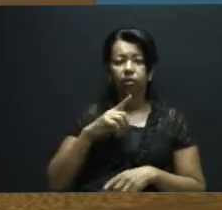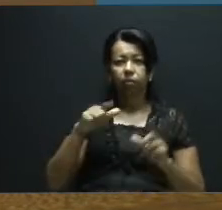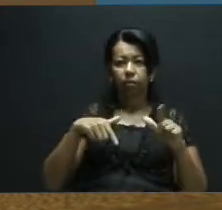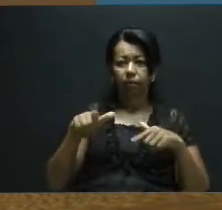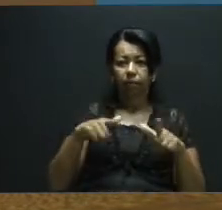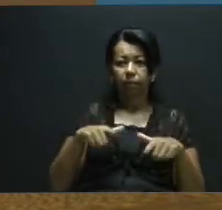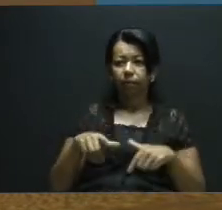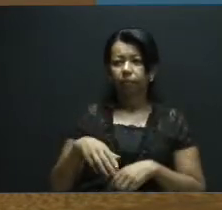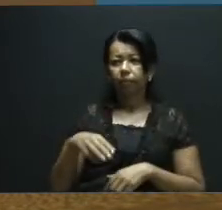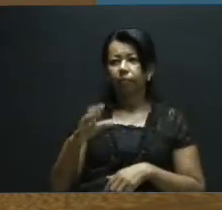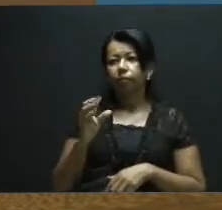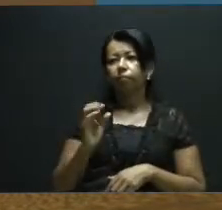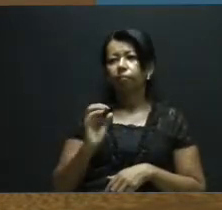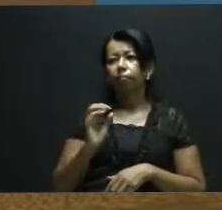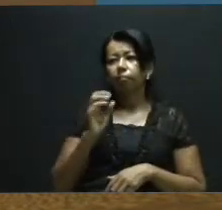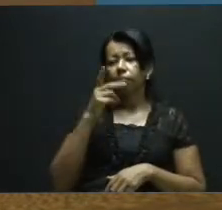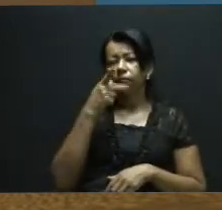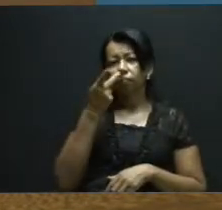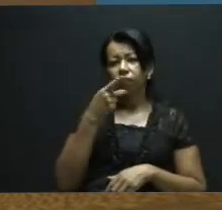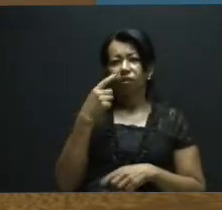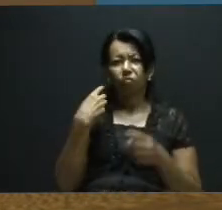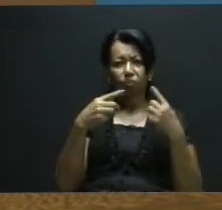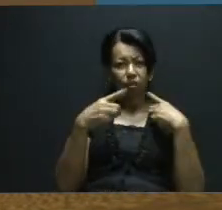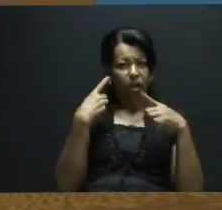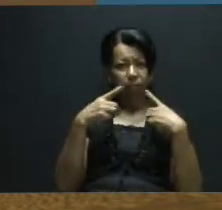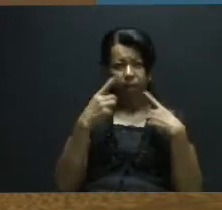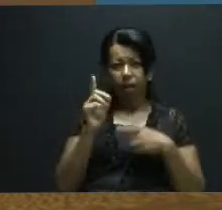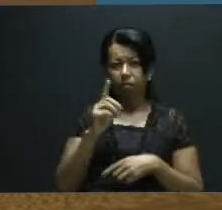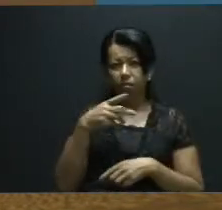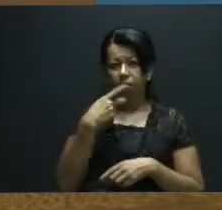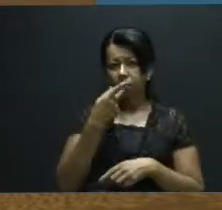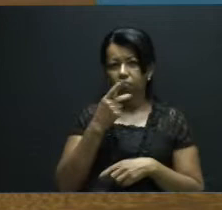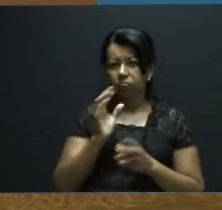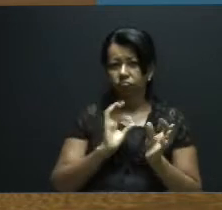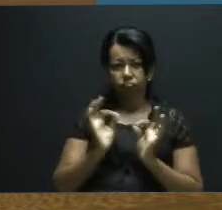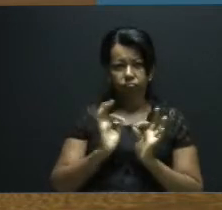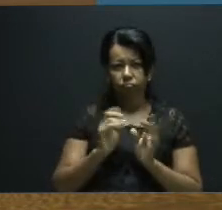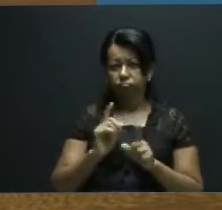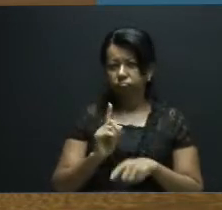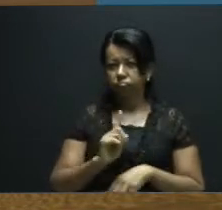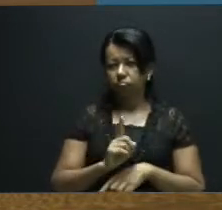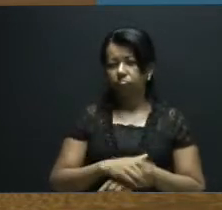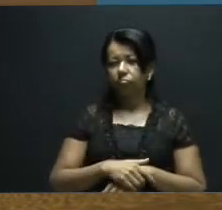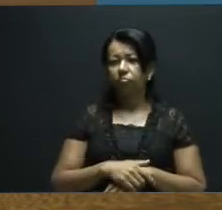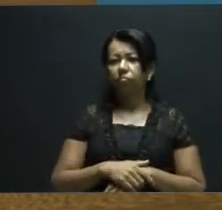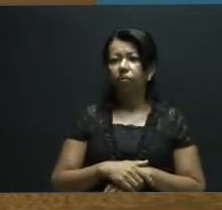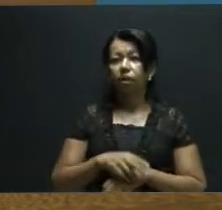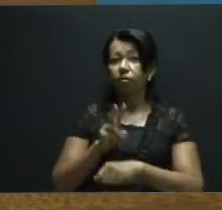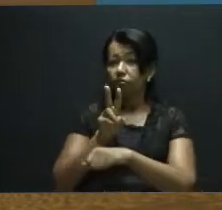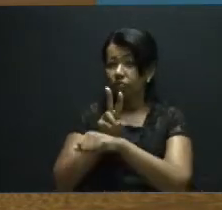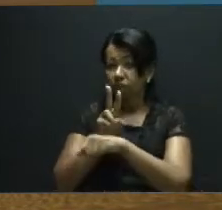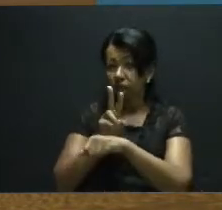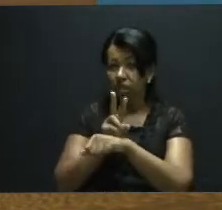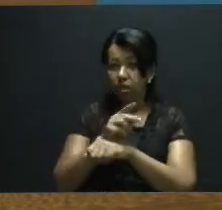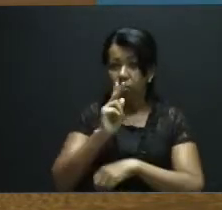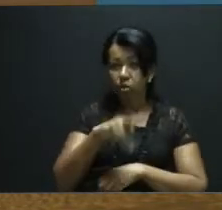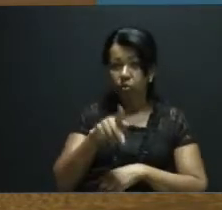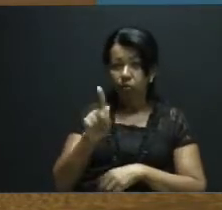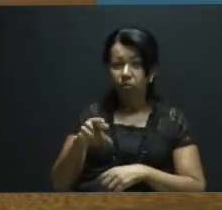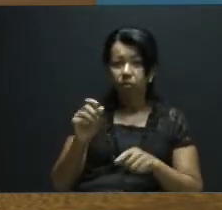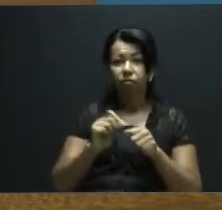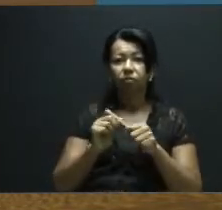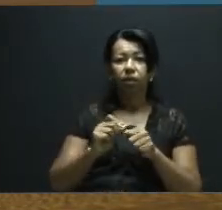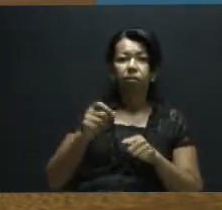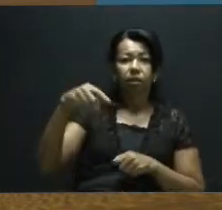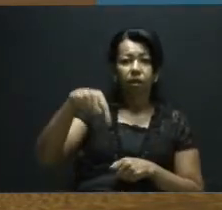tá que eu vou denunciar porque não falo poderá não está fiscalizando que os professores fazem aqui